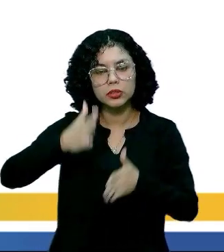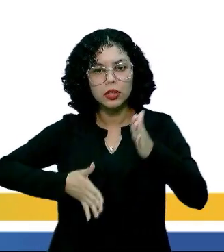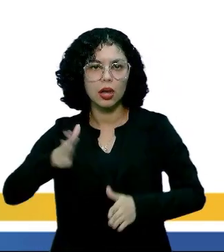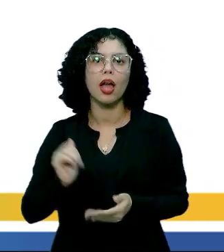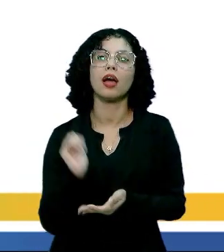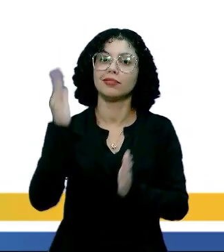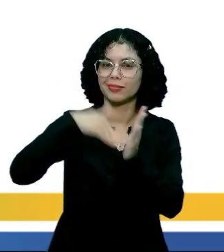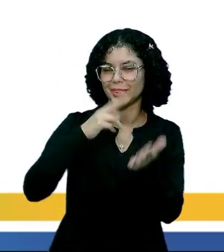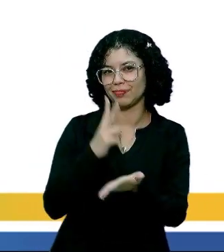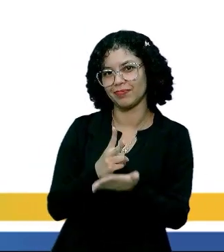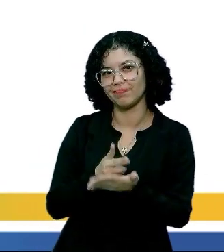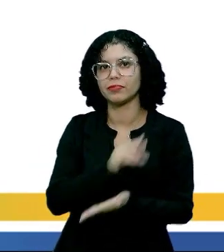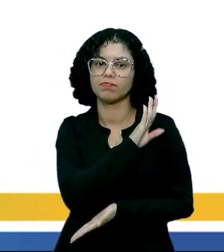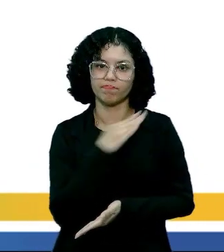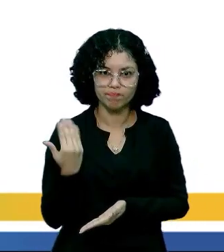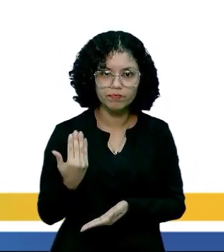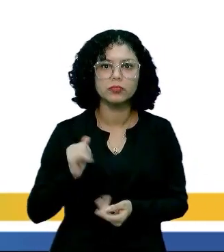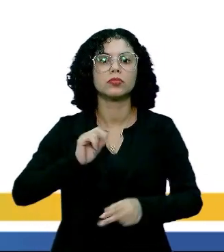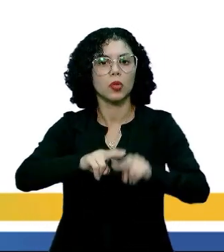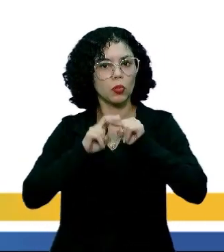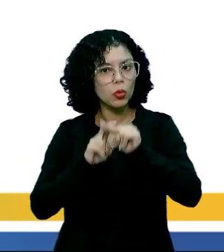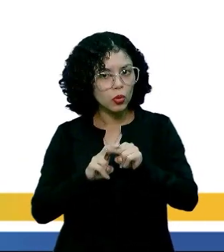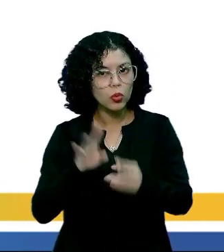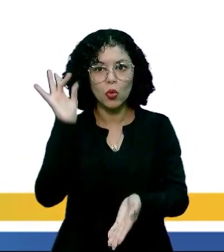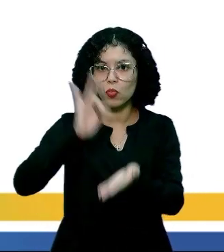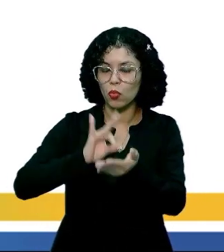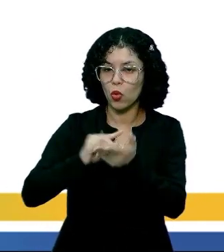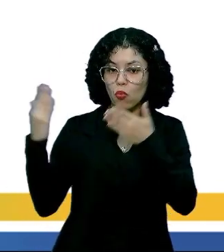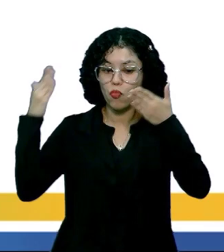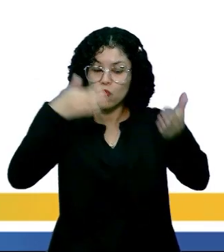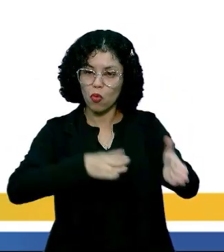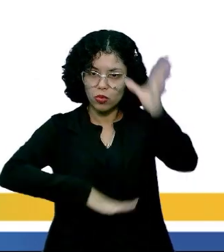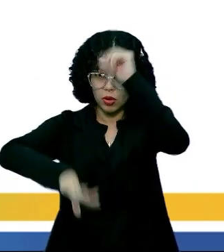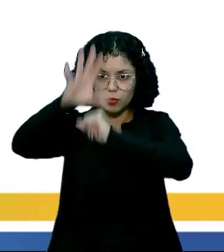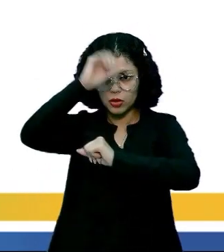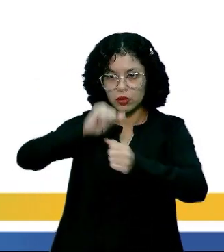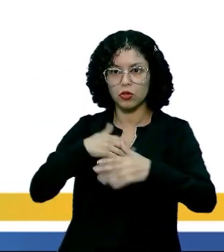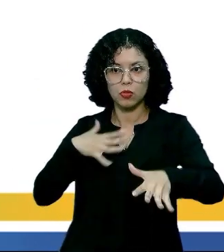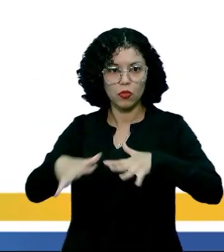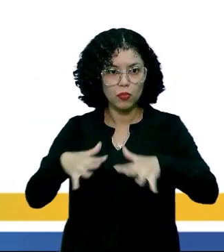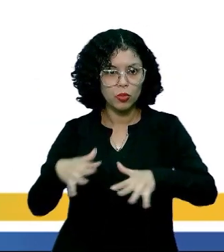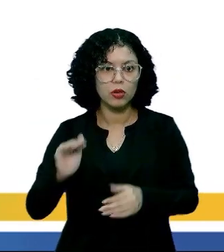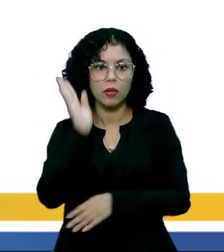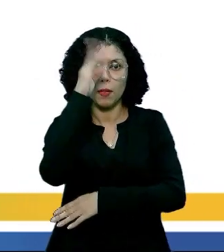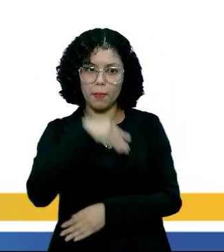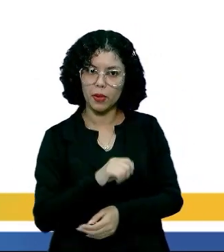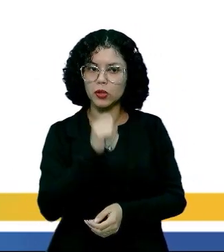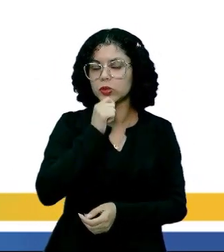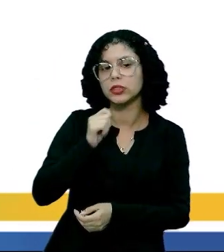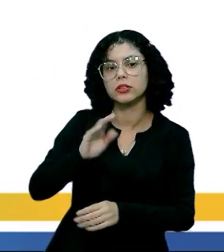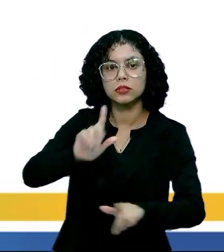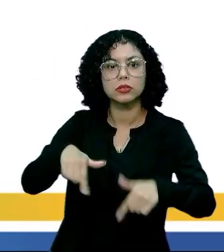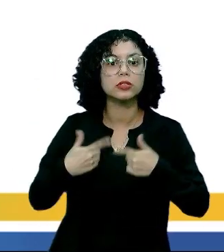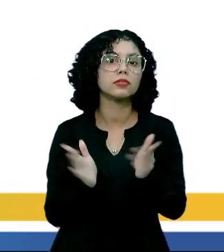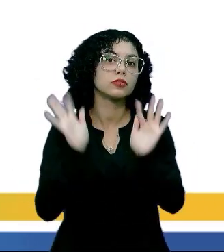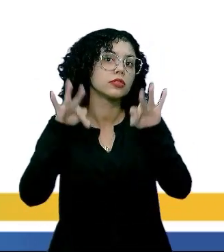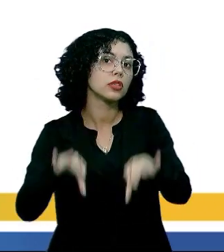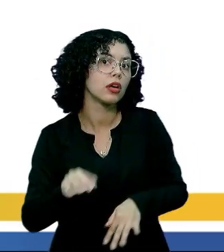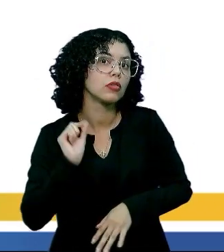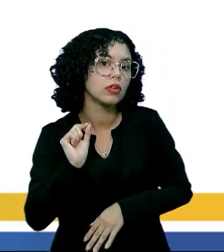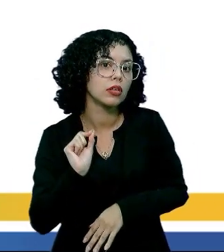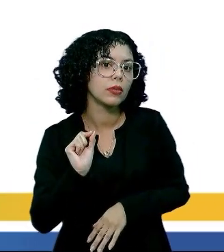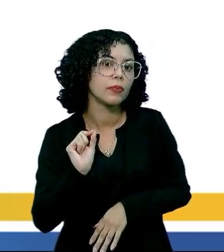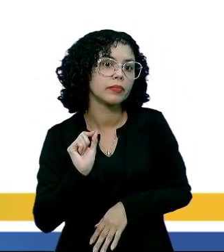muitas vezes em fatalidades Portanto o verdadeiro objetivo da aprendizagem desses movimentos foi